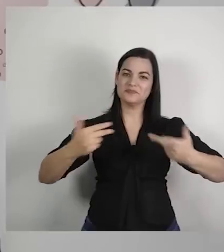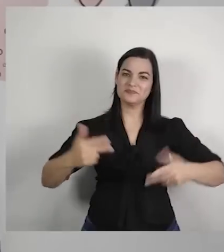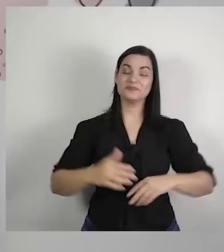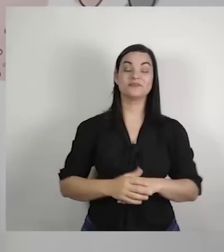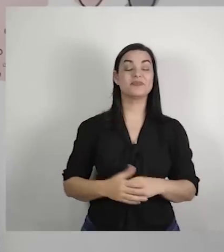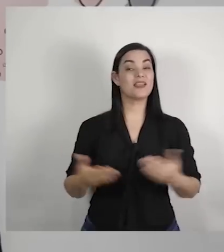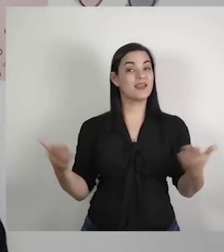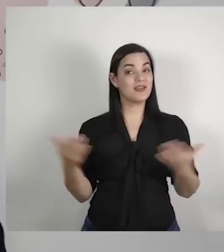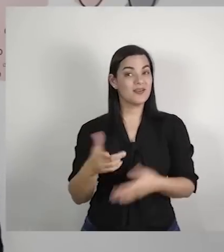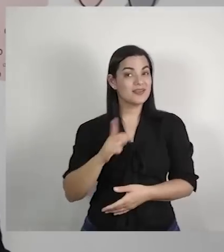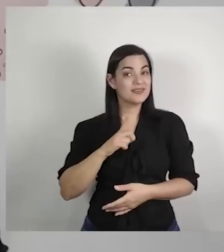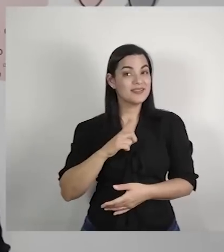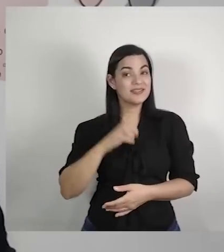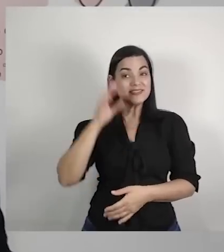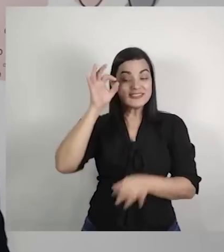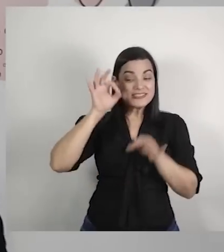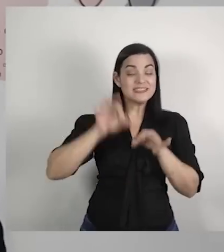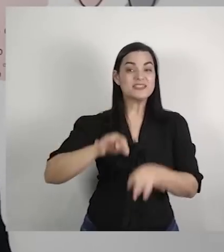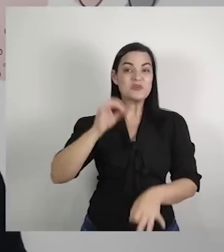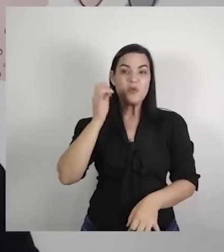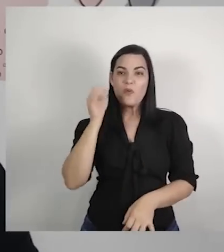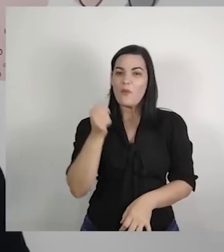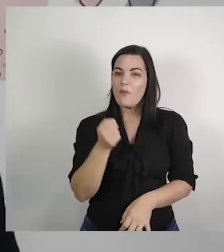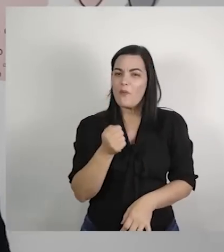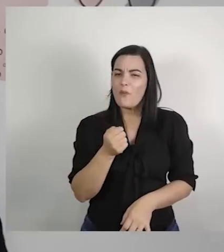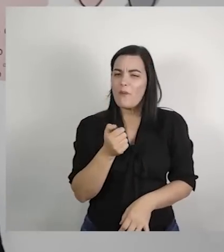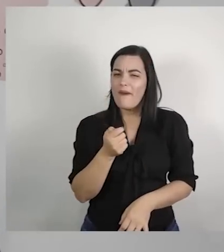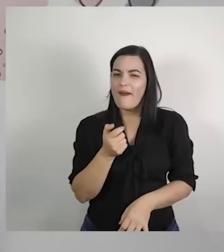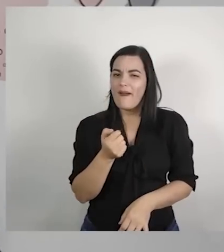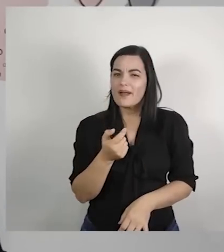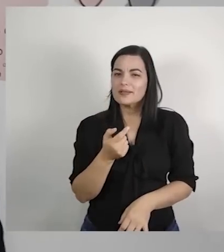Agora eu tenho quase certeza